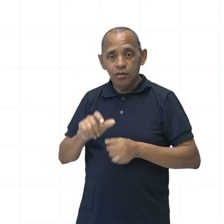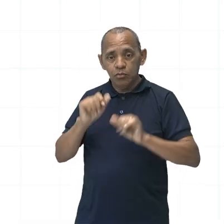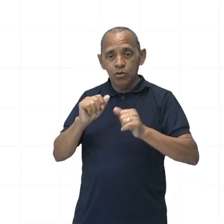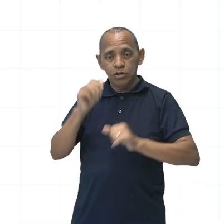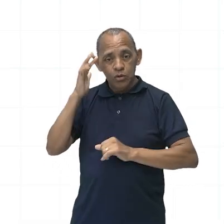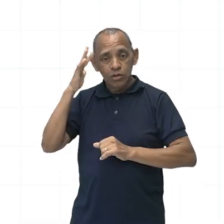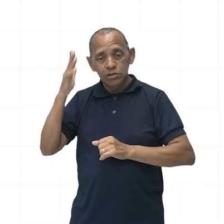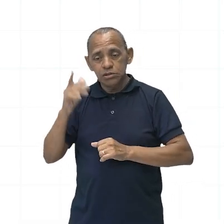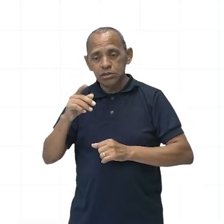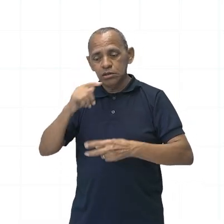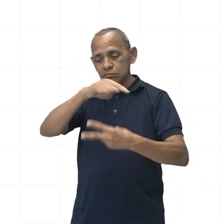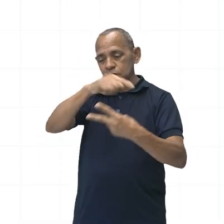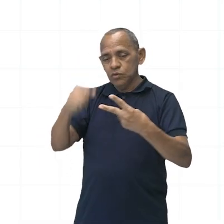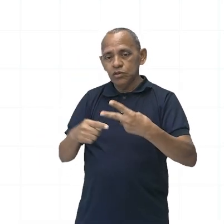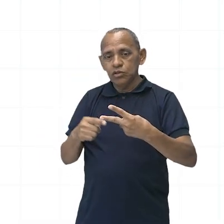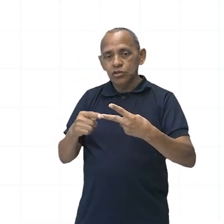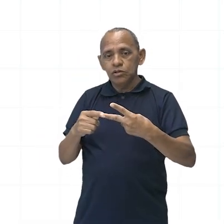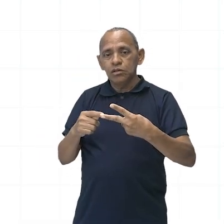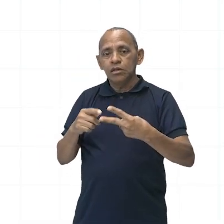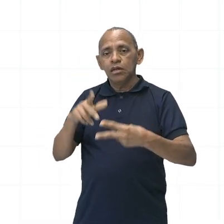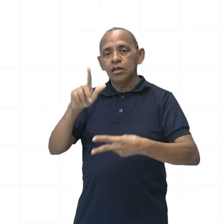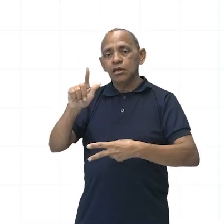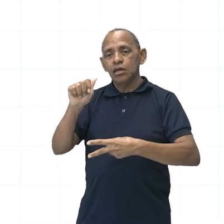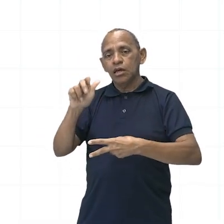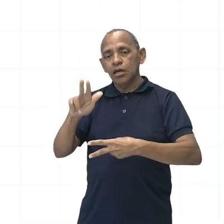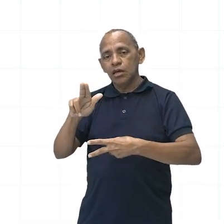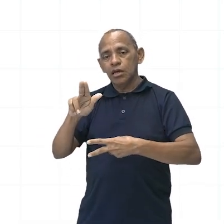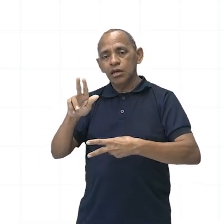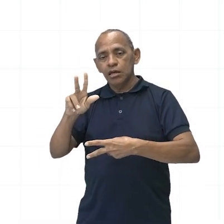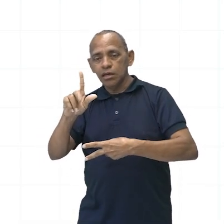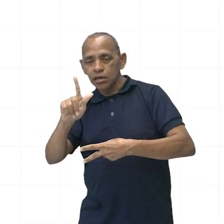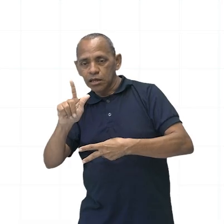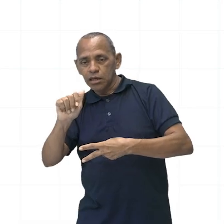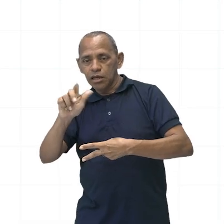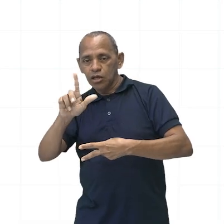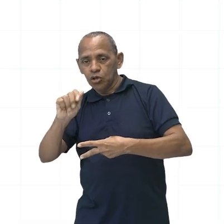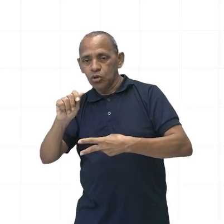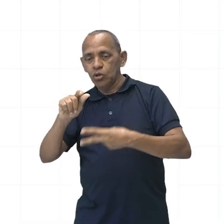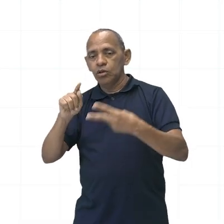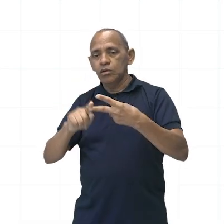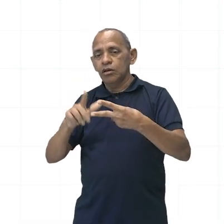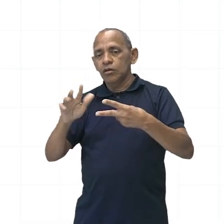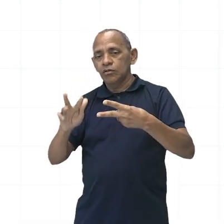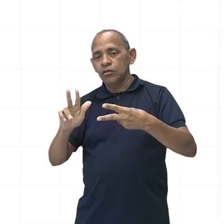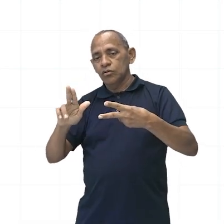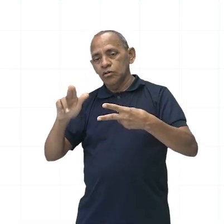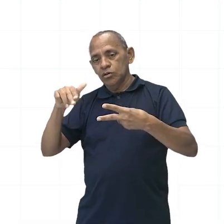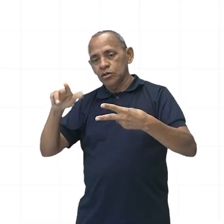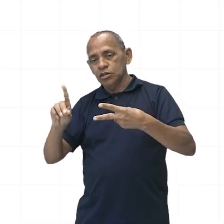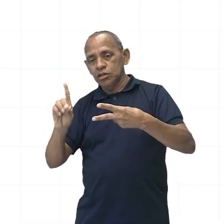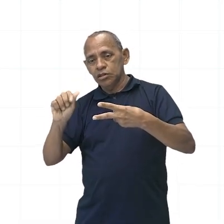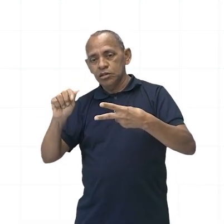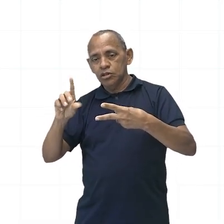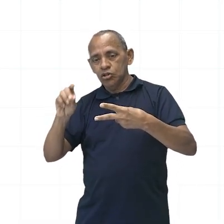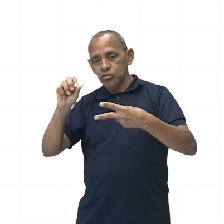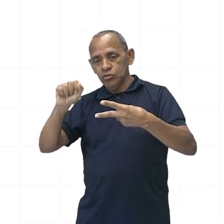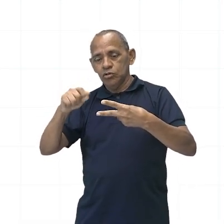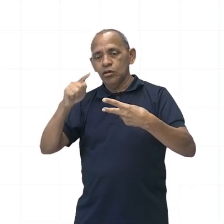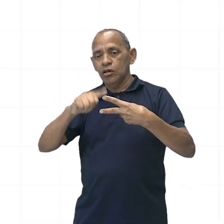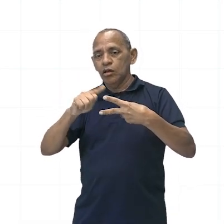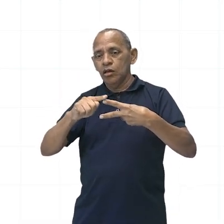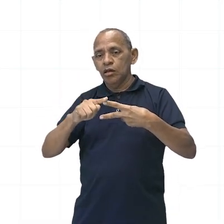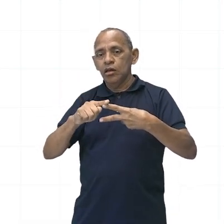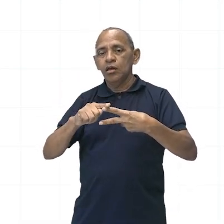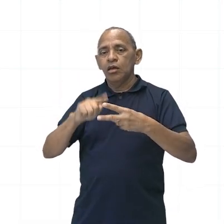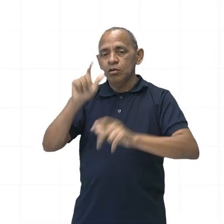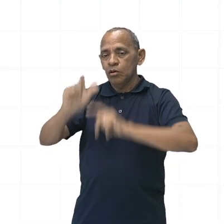dois mecanismos: o efeito gargalo e o efeito fundador. No caso do efeito gargalo, ocorre quando uma população